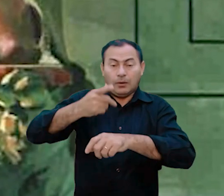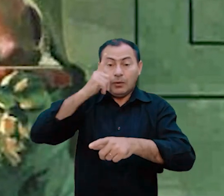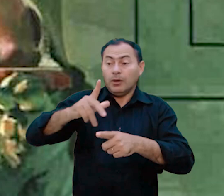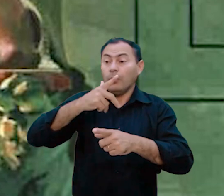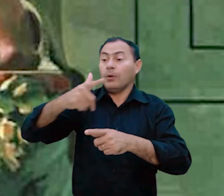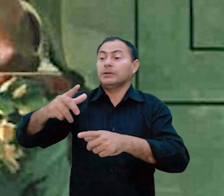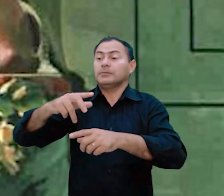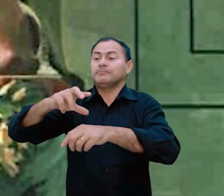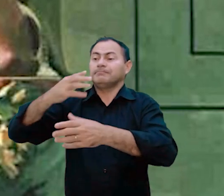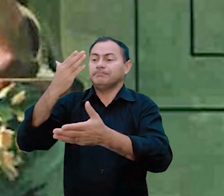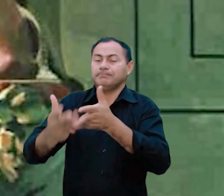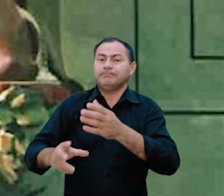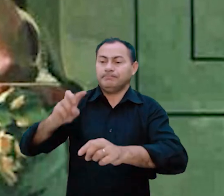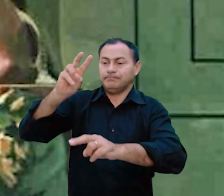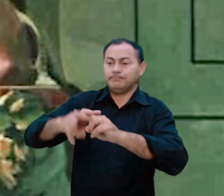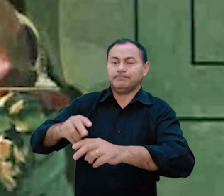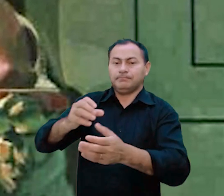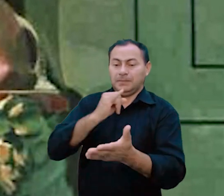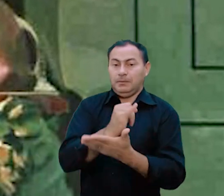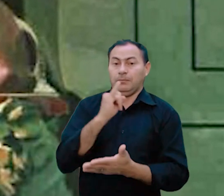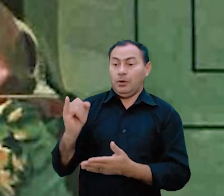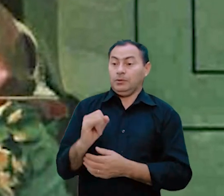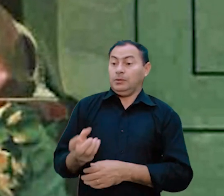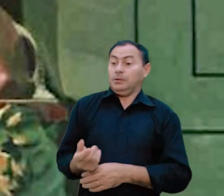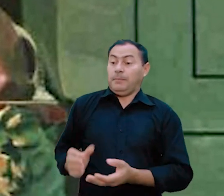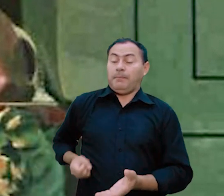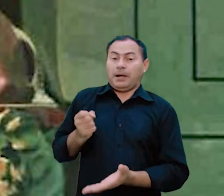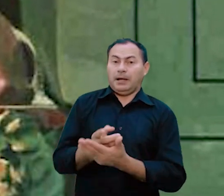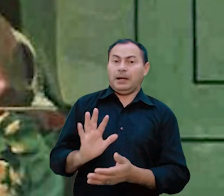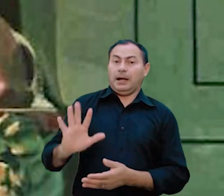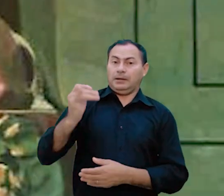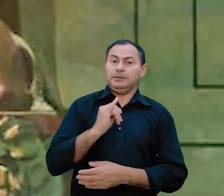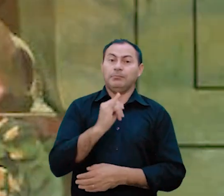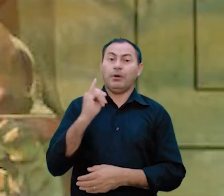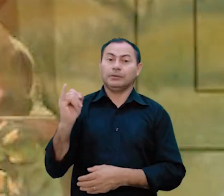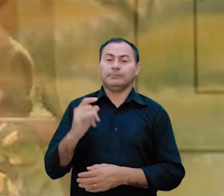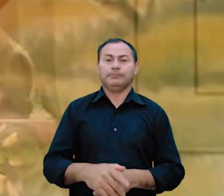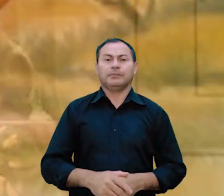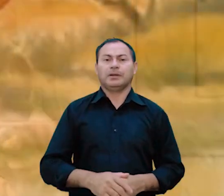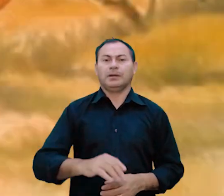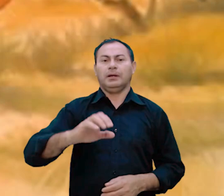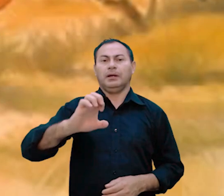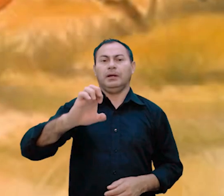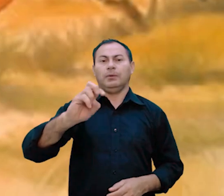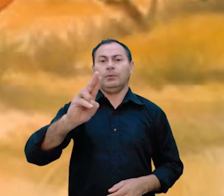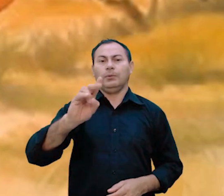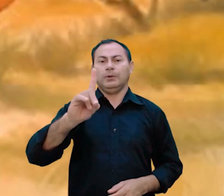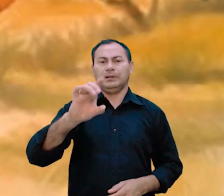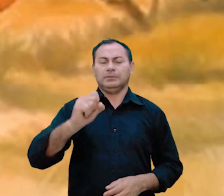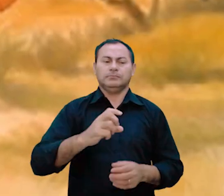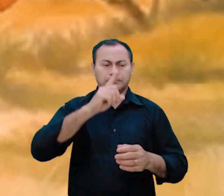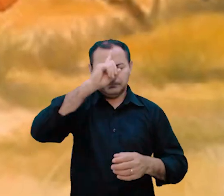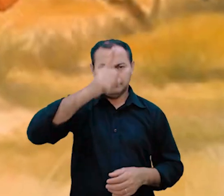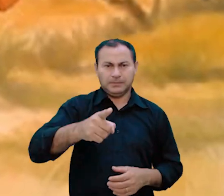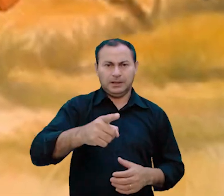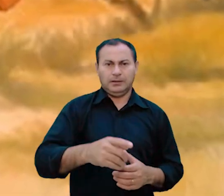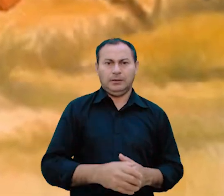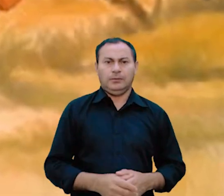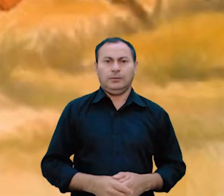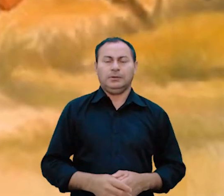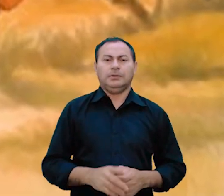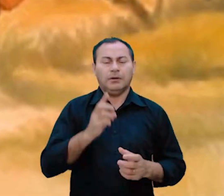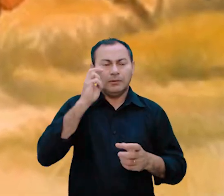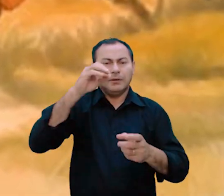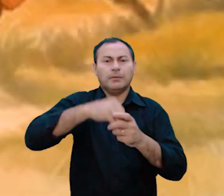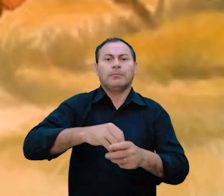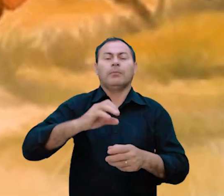nação conquistava a outra, impunha-lhe impostos altíssimos. Eude foi nomeado para liderar a delegação